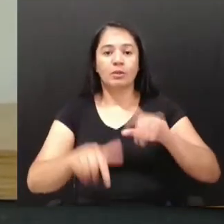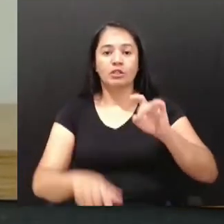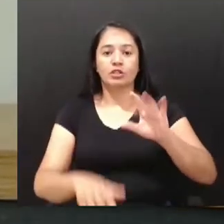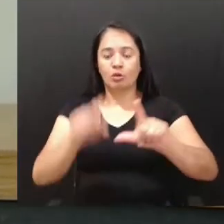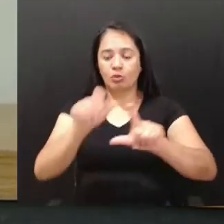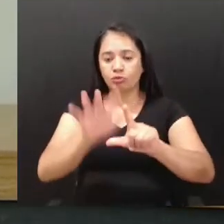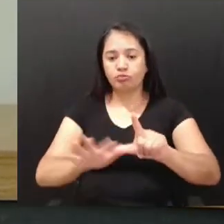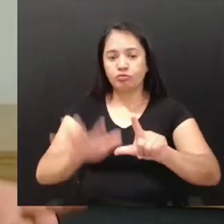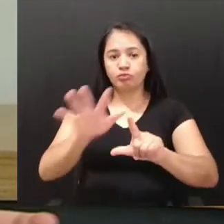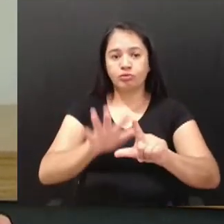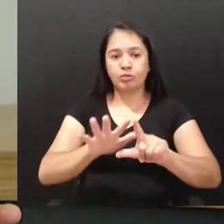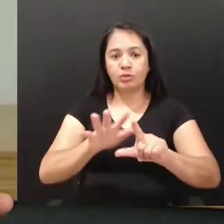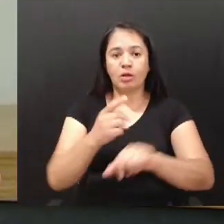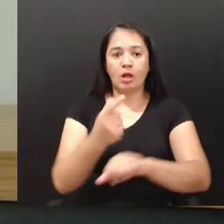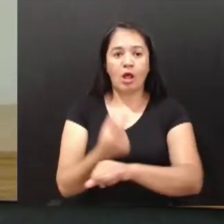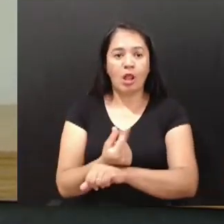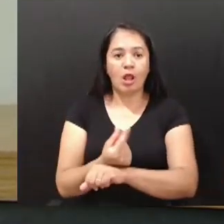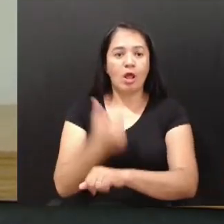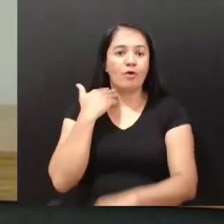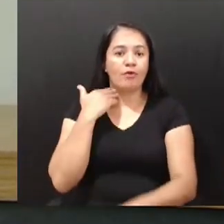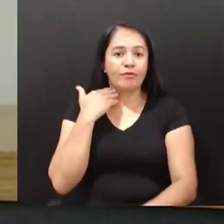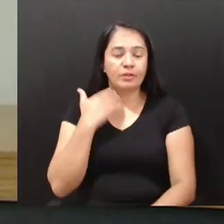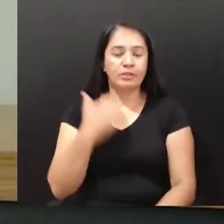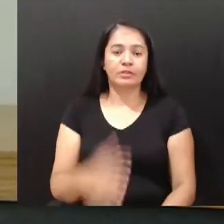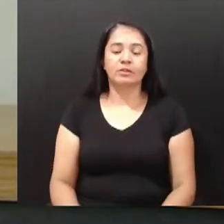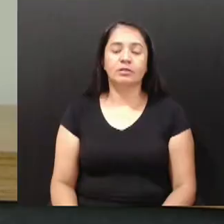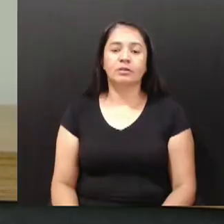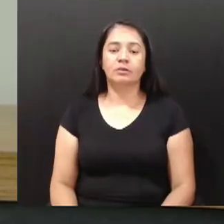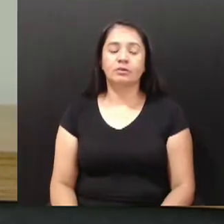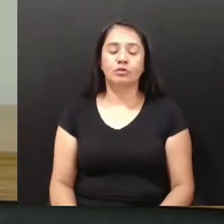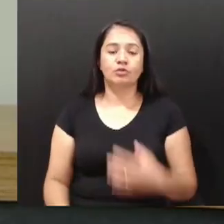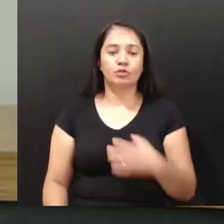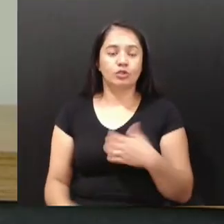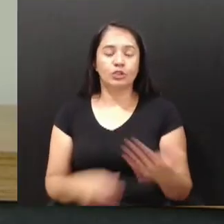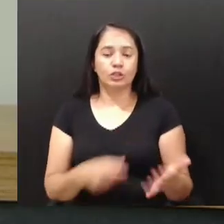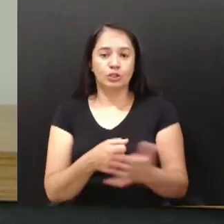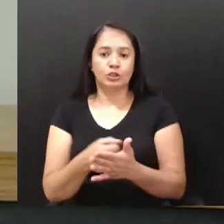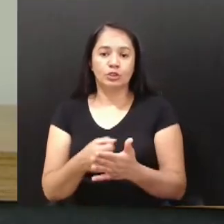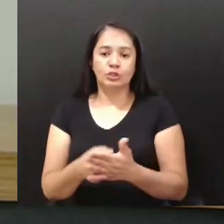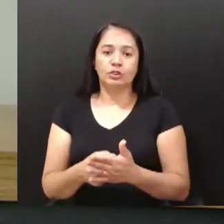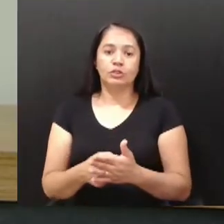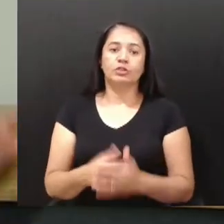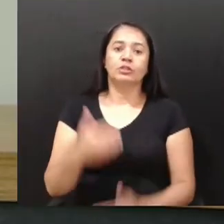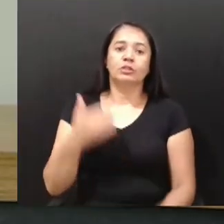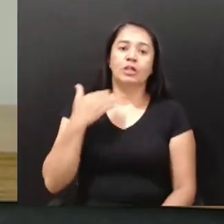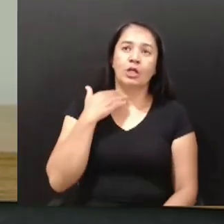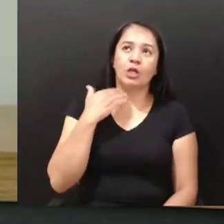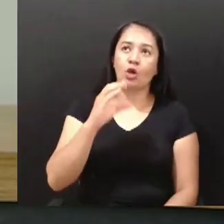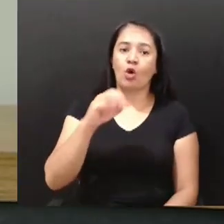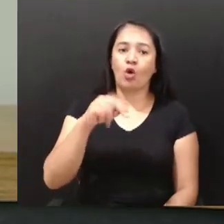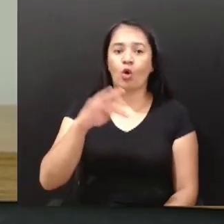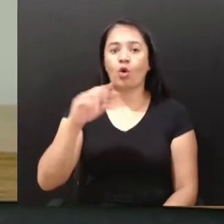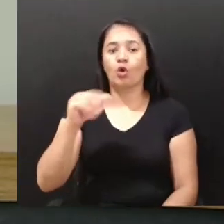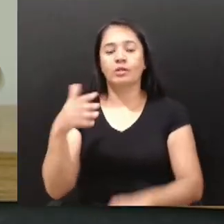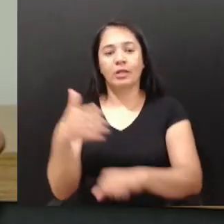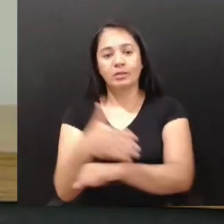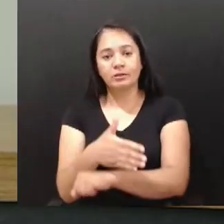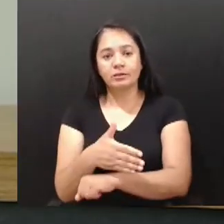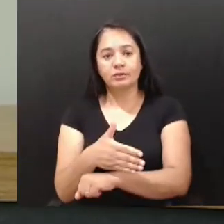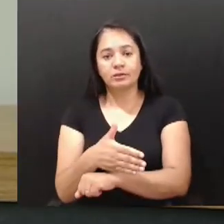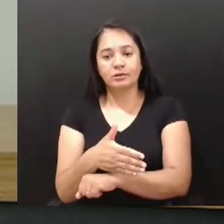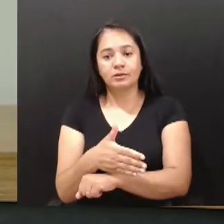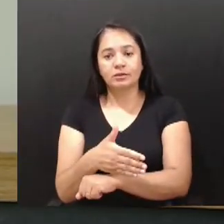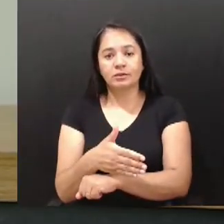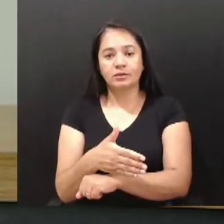financeiras que são meios de pagamento. Então você tem conta corrente, você tem acesso a investimentos, etc., através